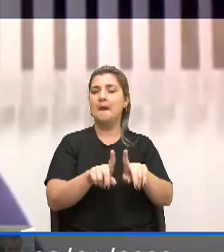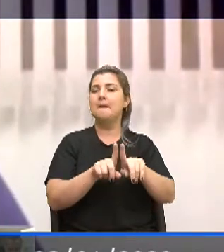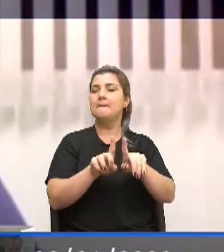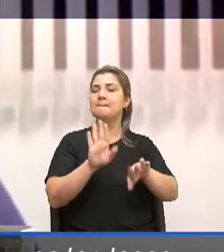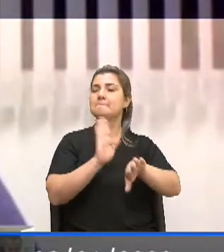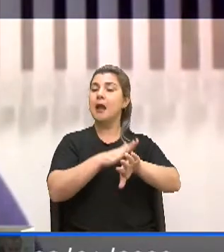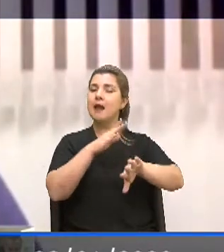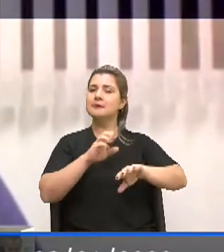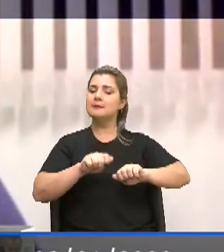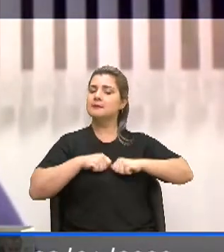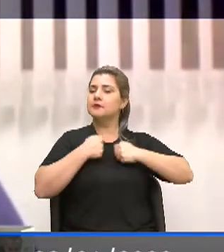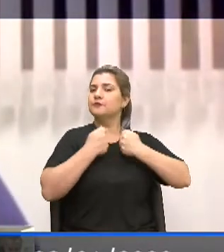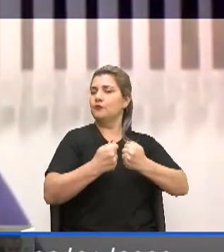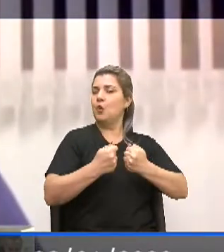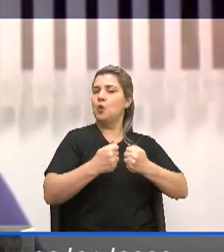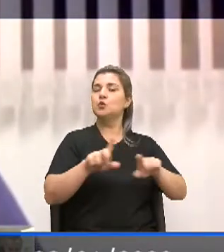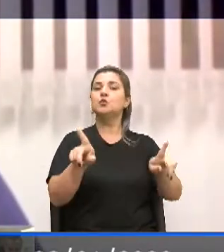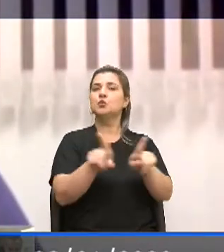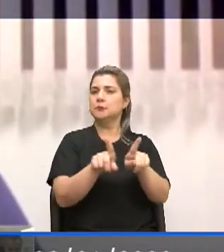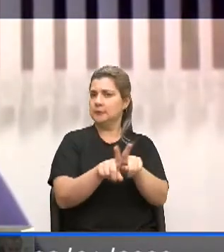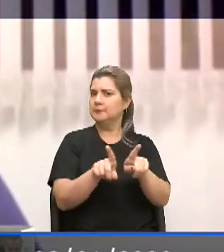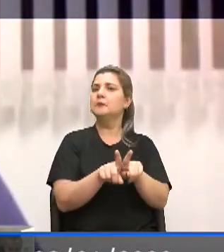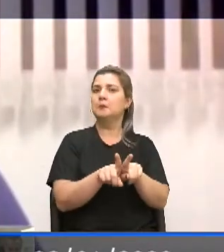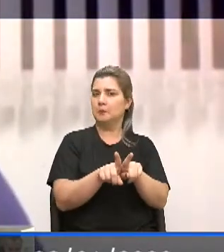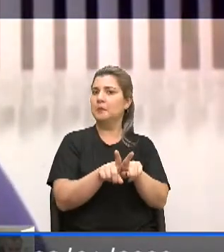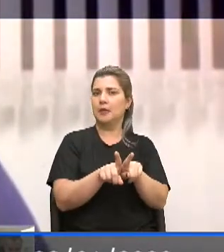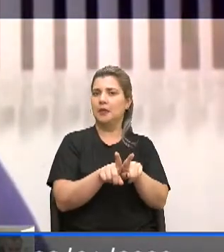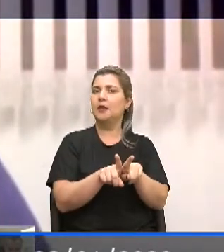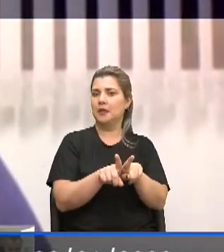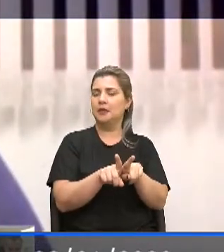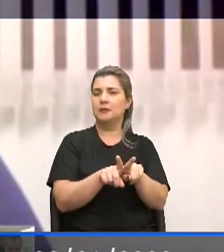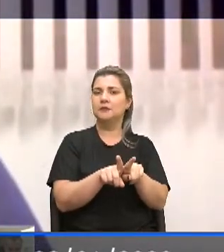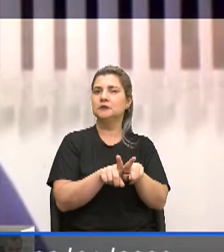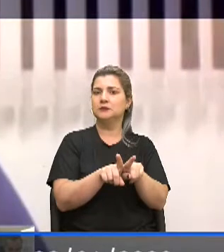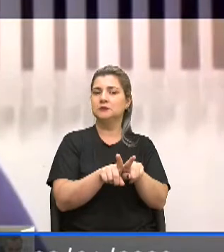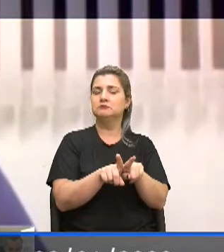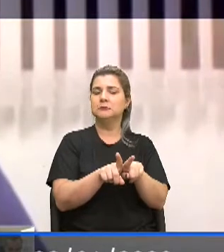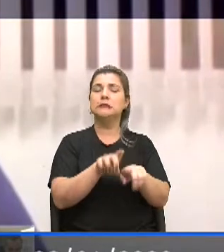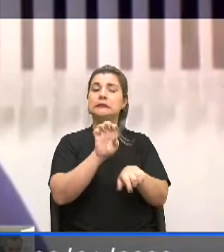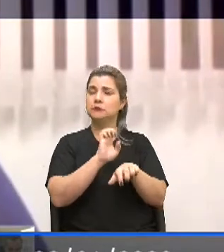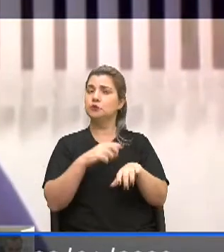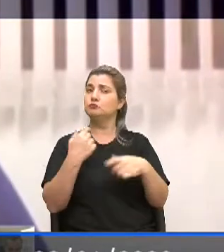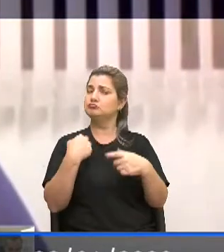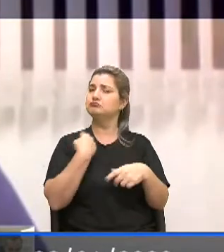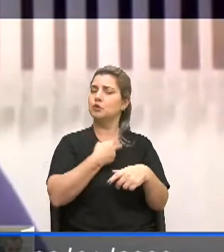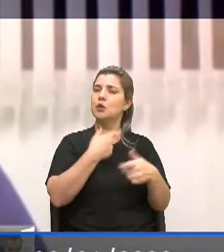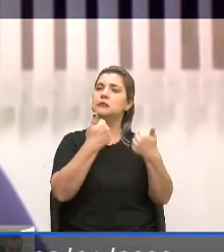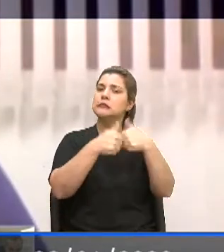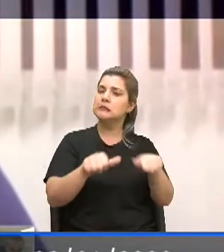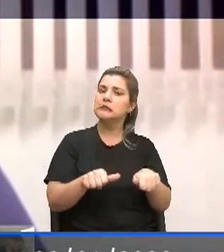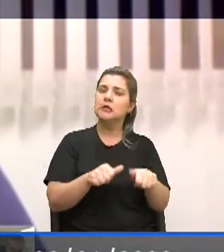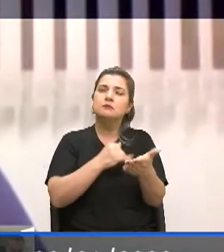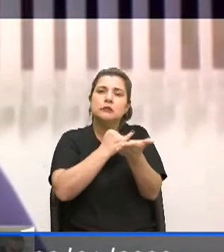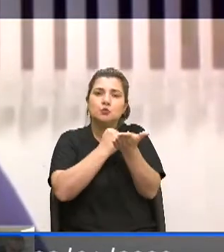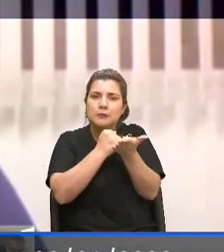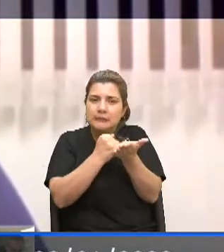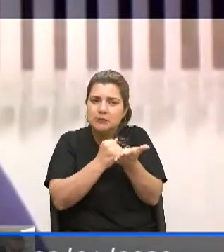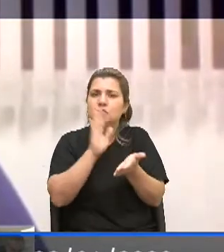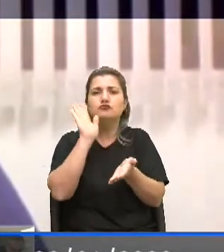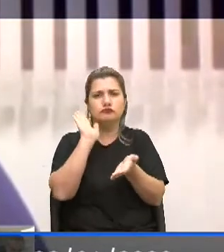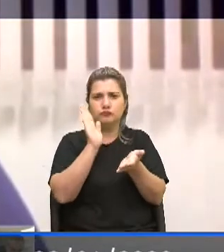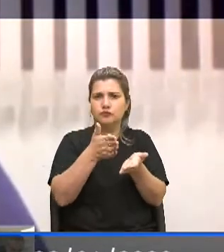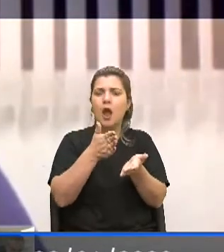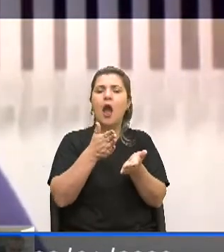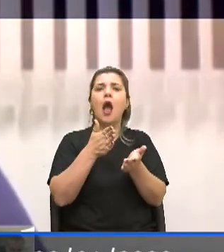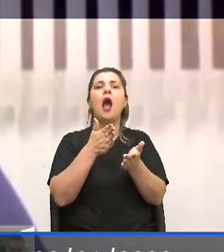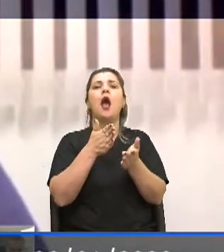parte dos setores certamente não vai faltar. Estamos, desde o início, agindo